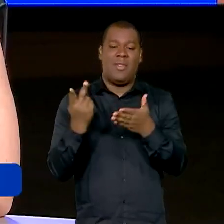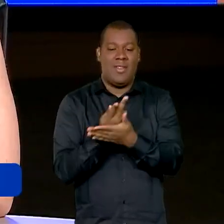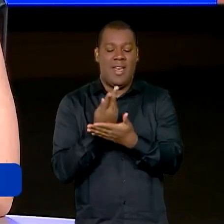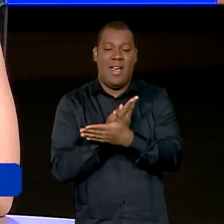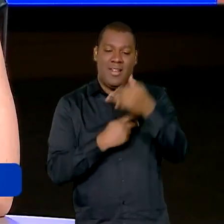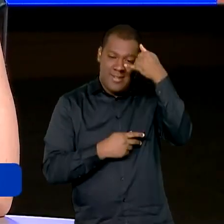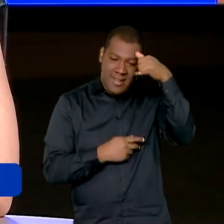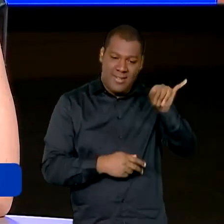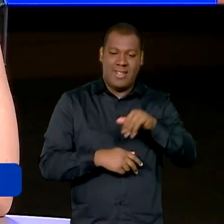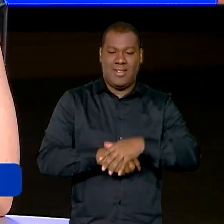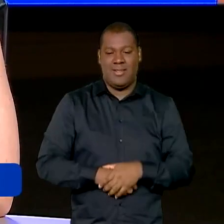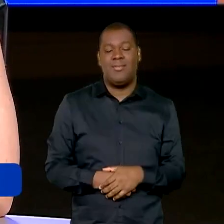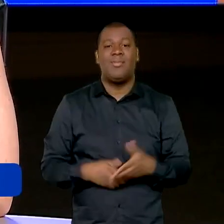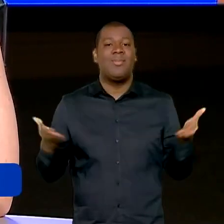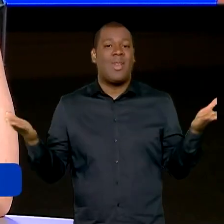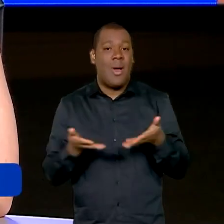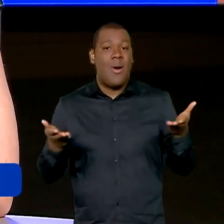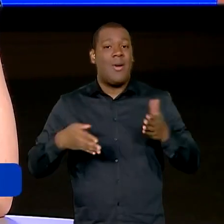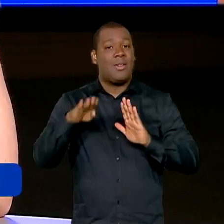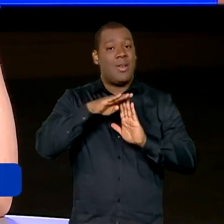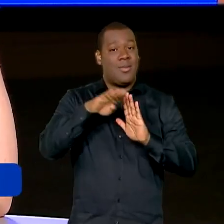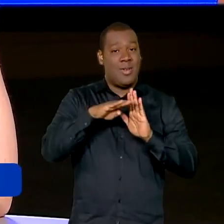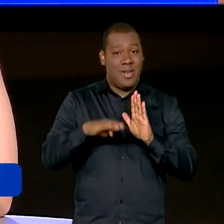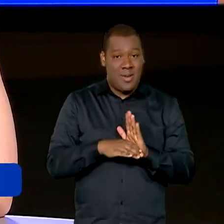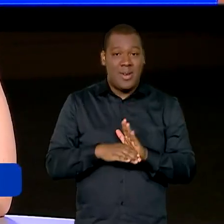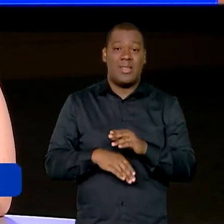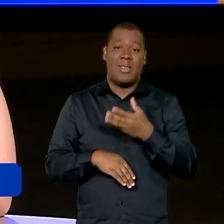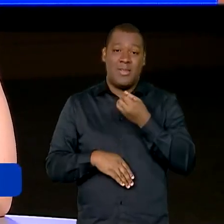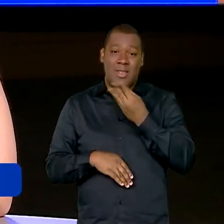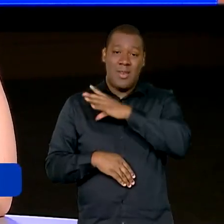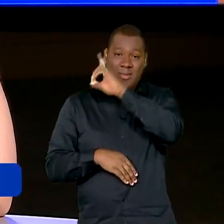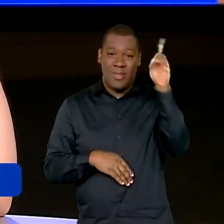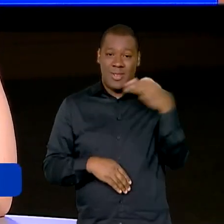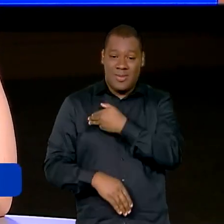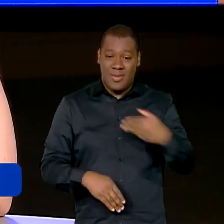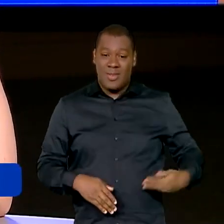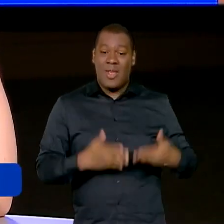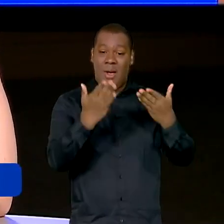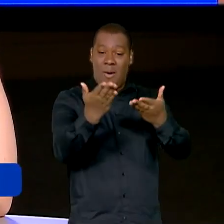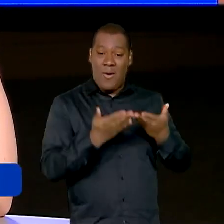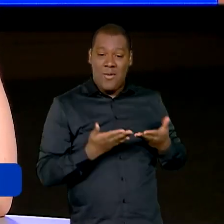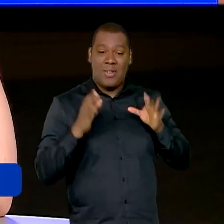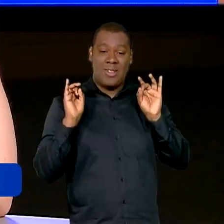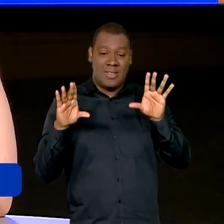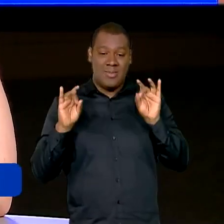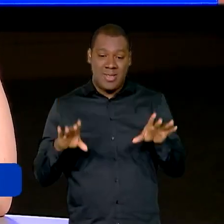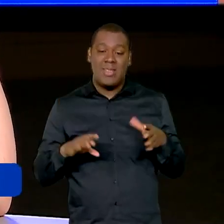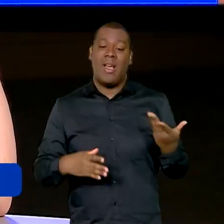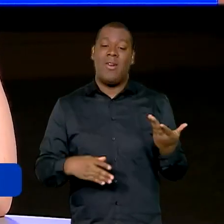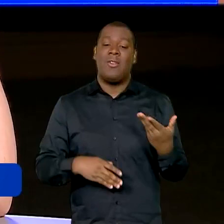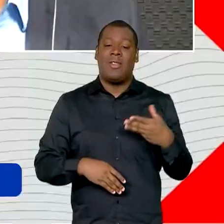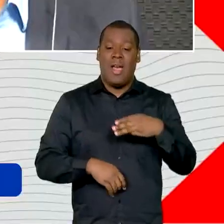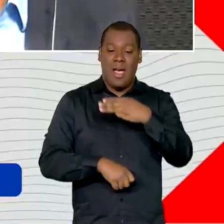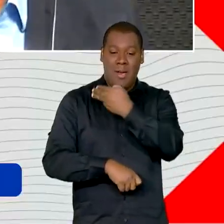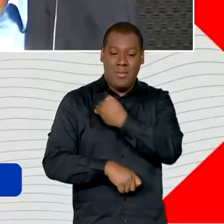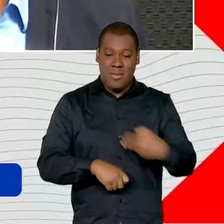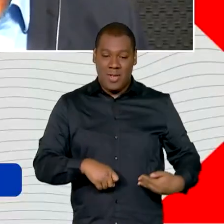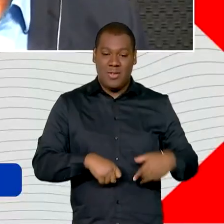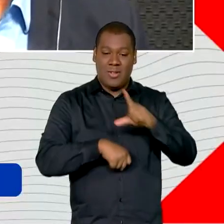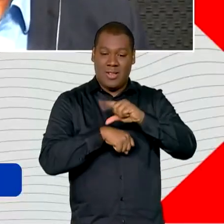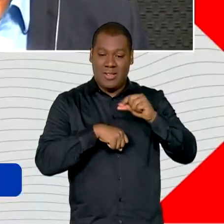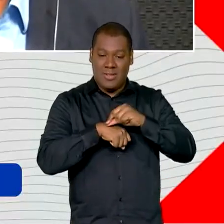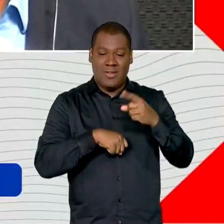Dia Ministro, que hoje recebe o ministro-chefe da Casa Civil, Rui Costa. Ministro, do Paraná, vamos ao